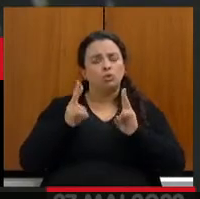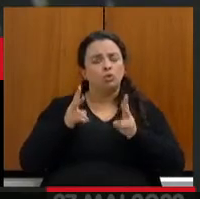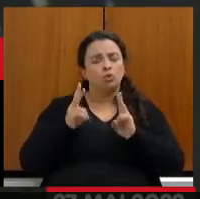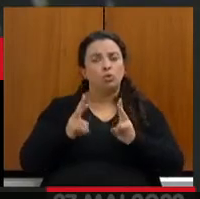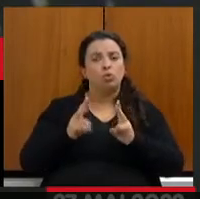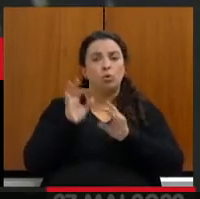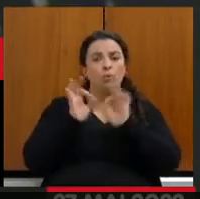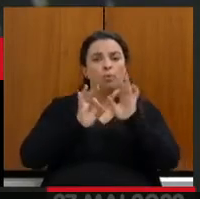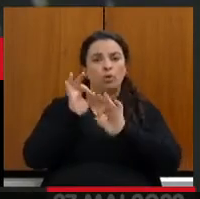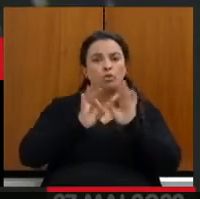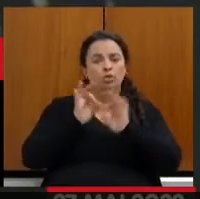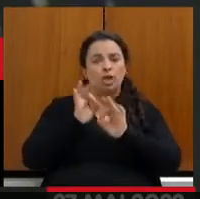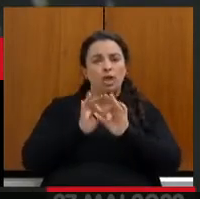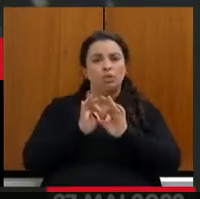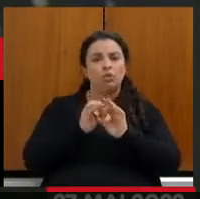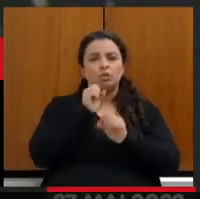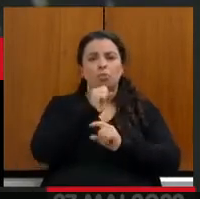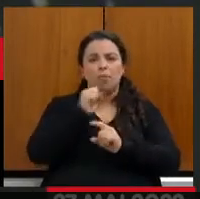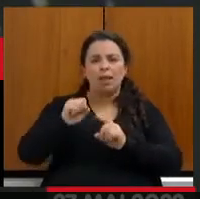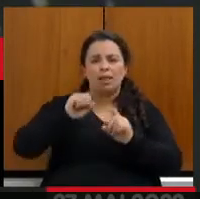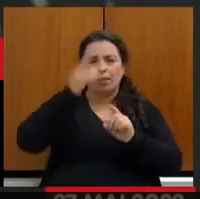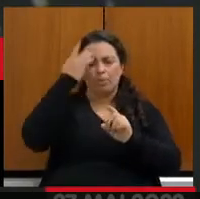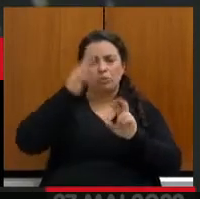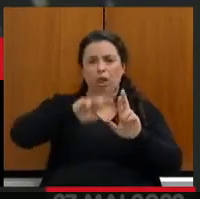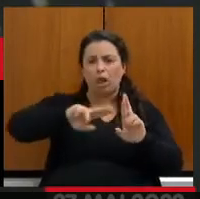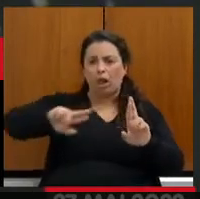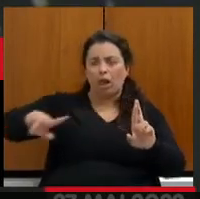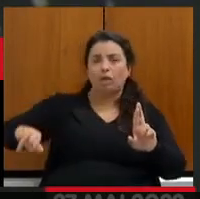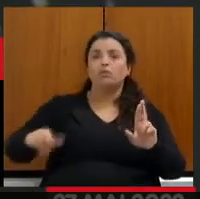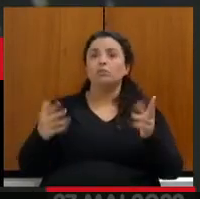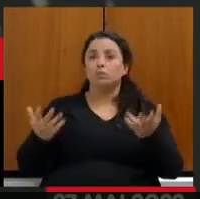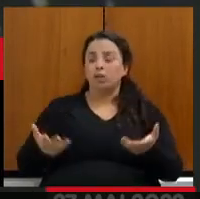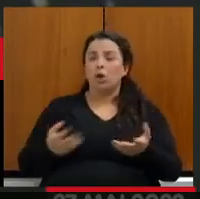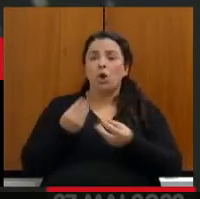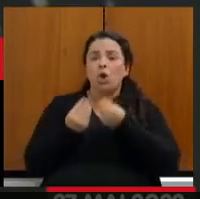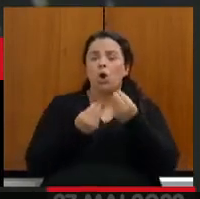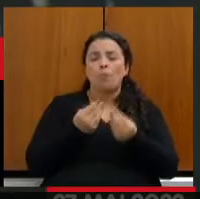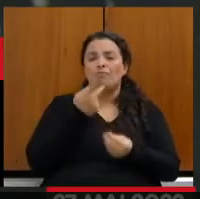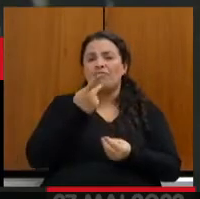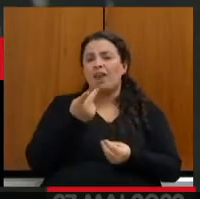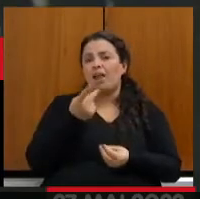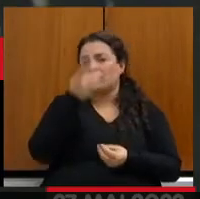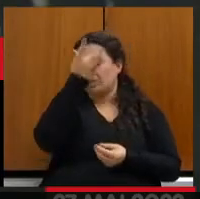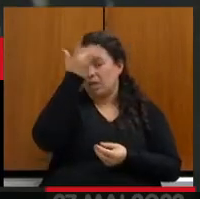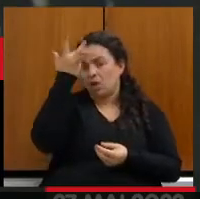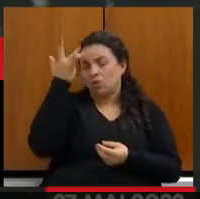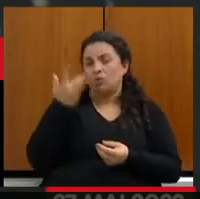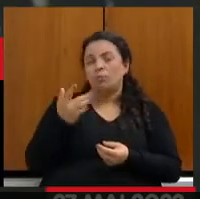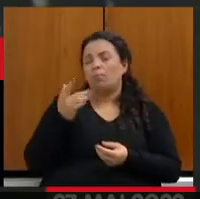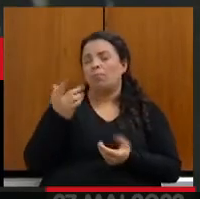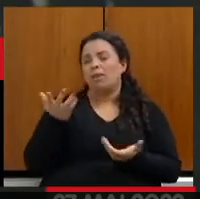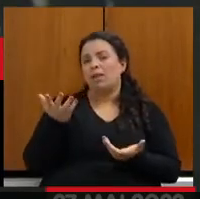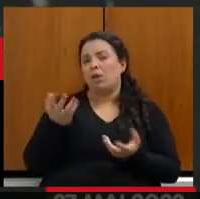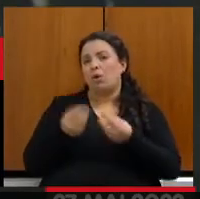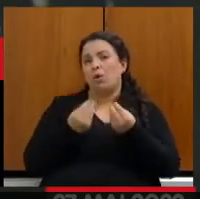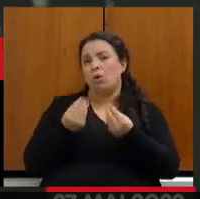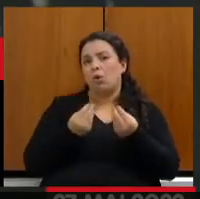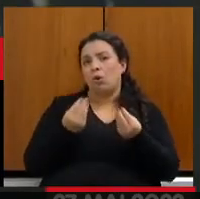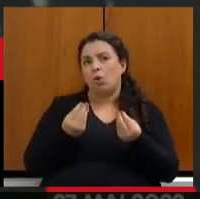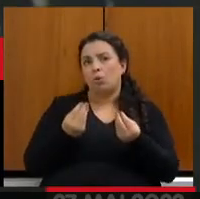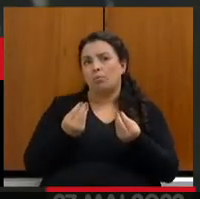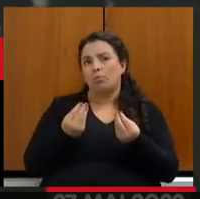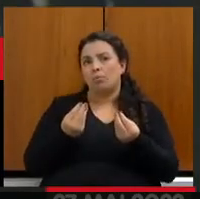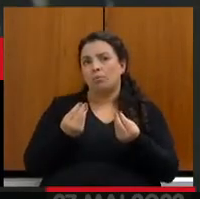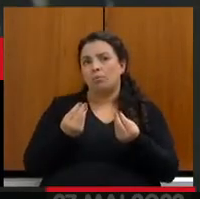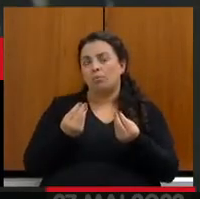etnocídio realmente não tem como nós falarmos de saúde mental como iniciativa que vai afetar apenas indivíduos que vai ser produzida